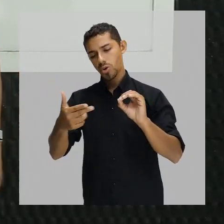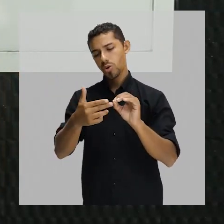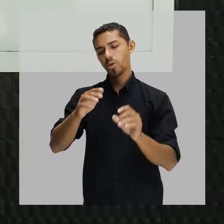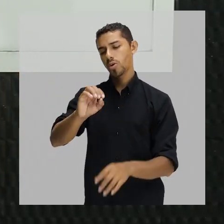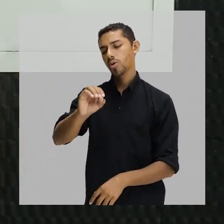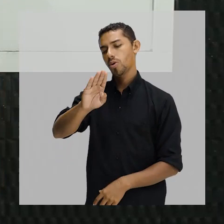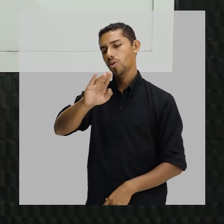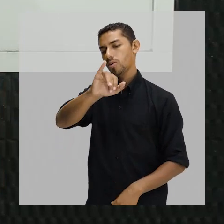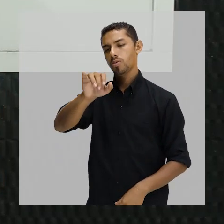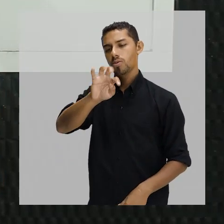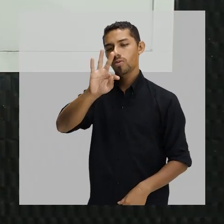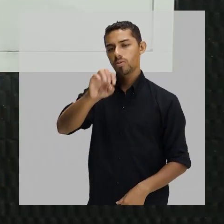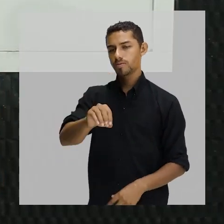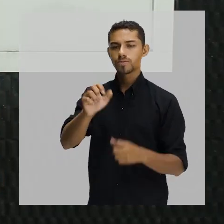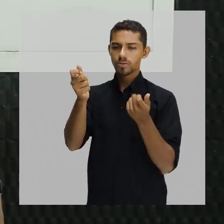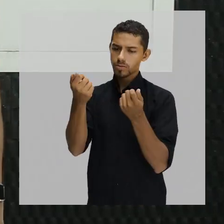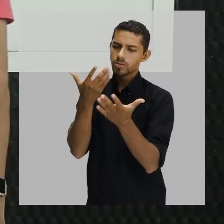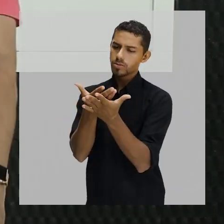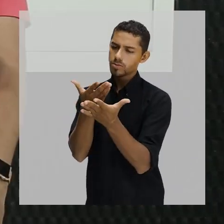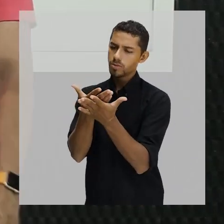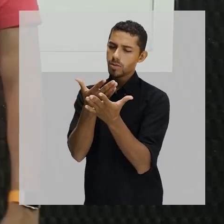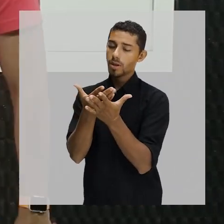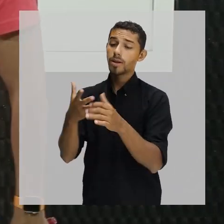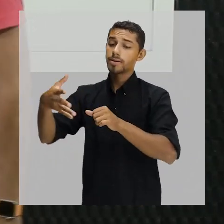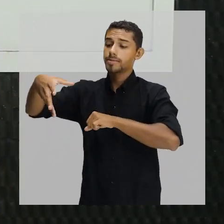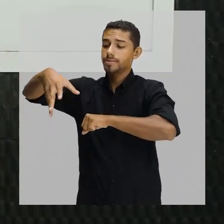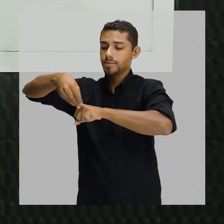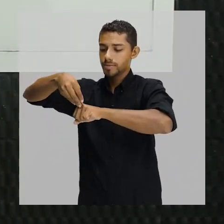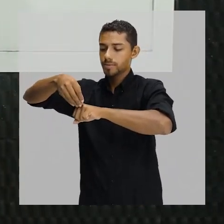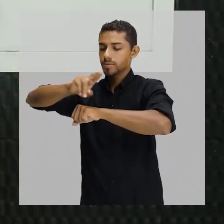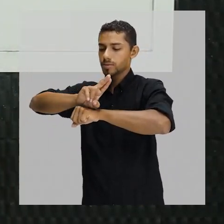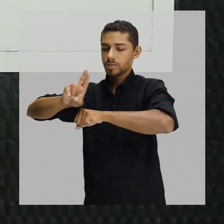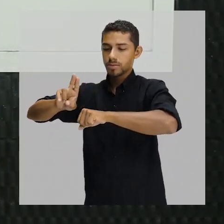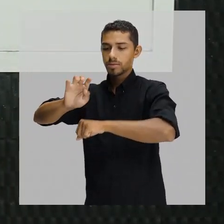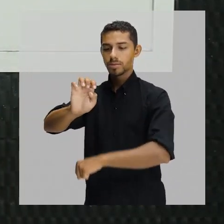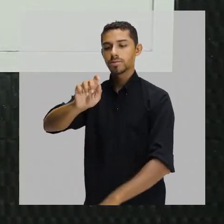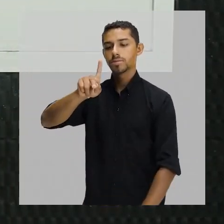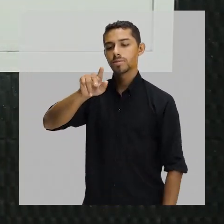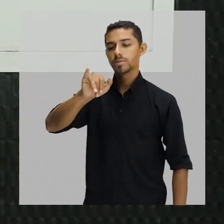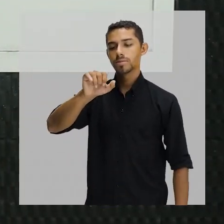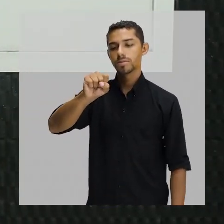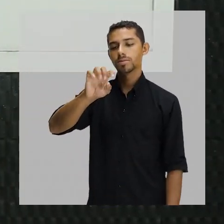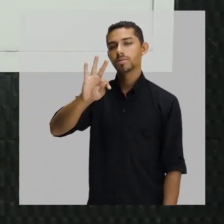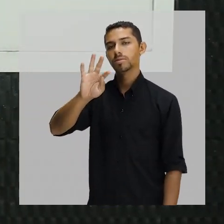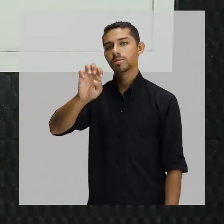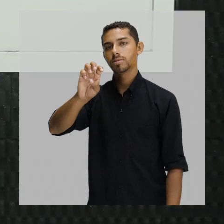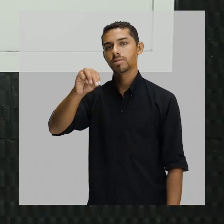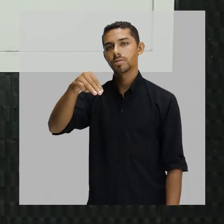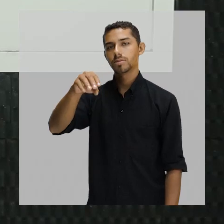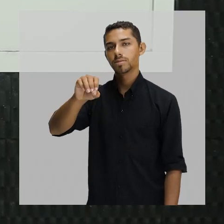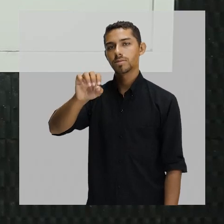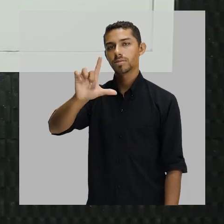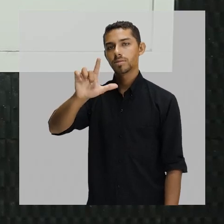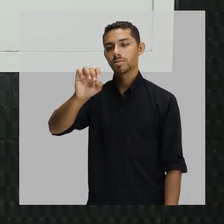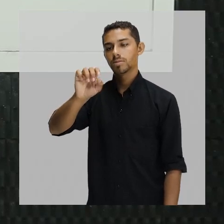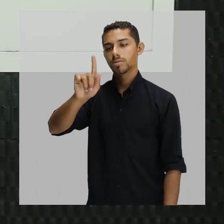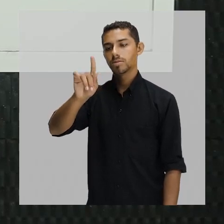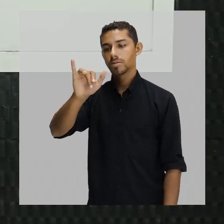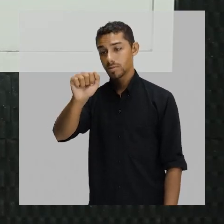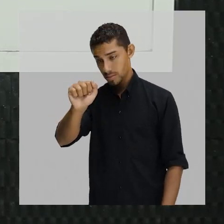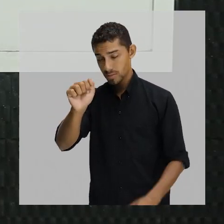estuda esta relação é epistemologia, tá? Mas perceba, ela não vai estudar de qualquer maneira, certo? Ela